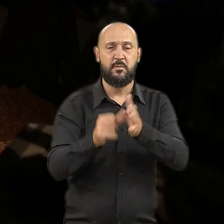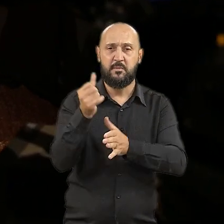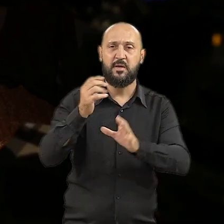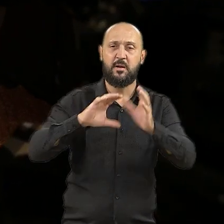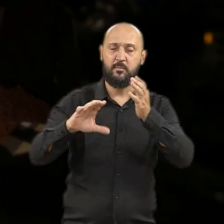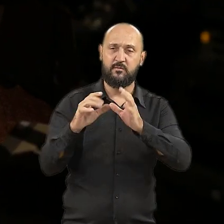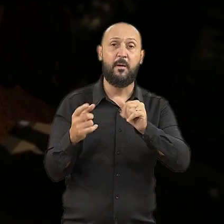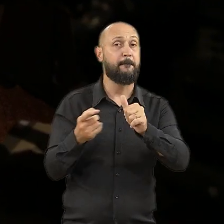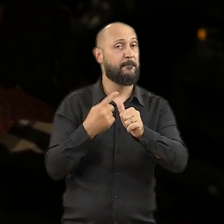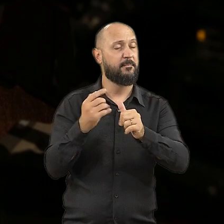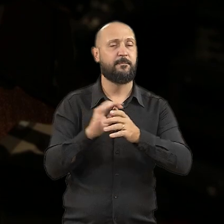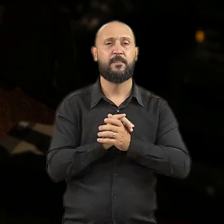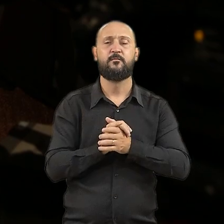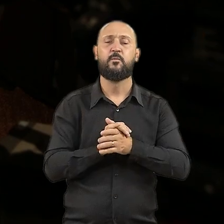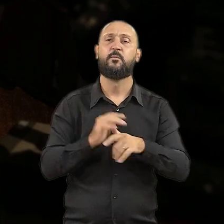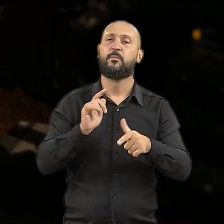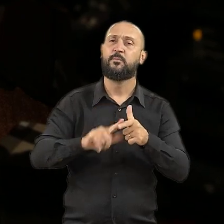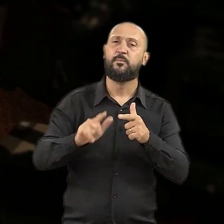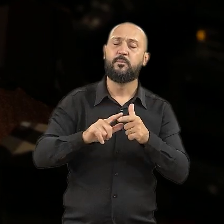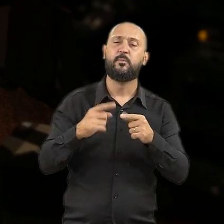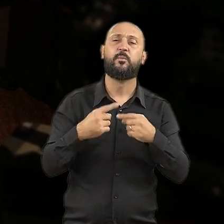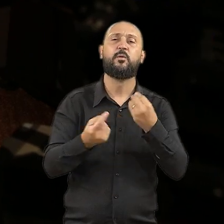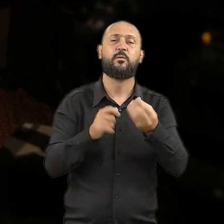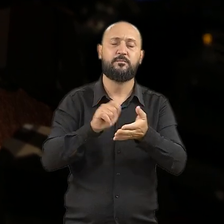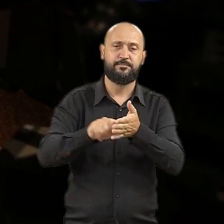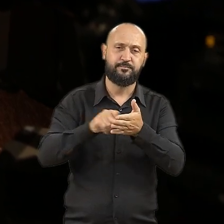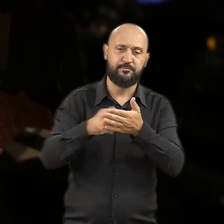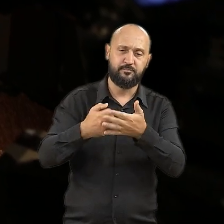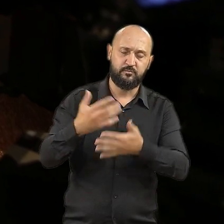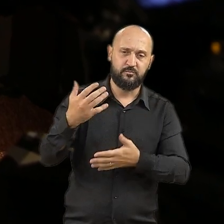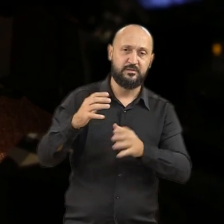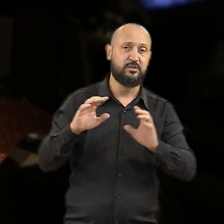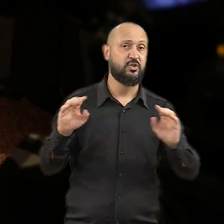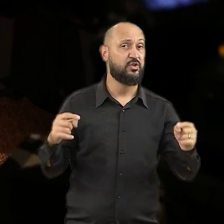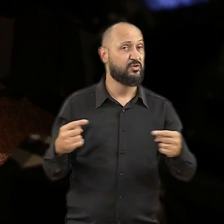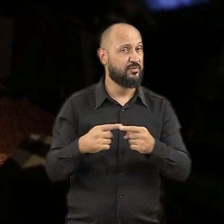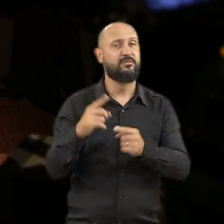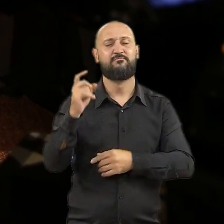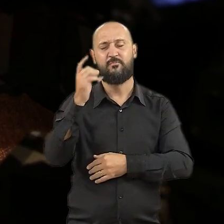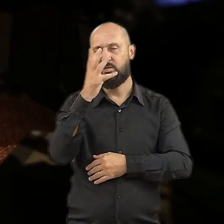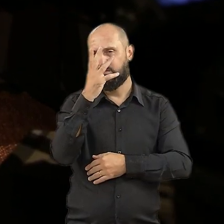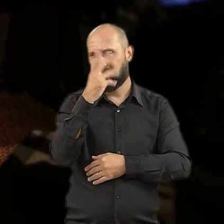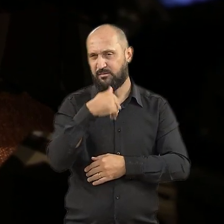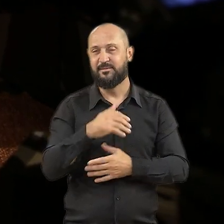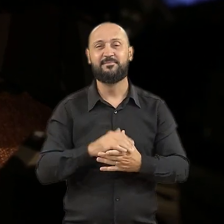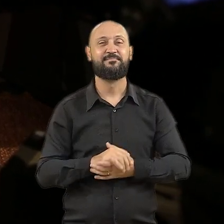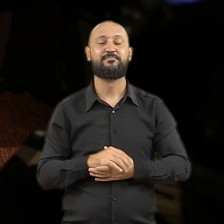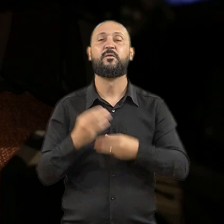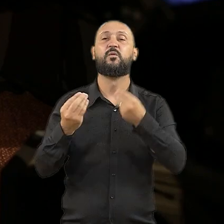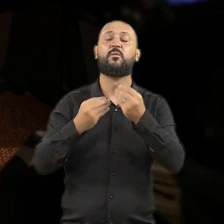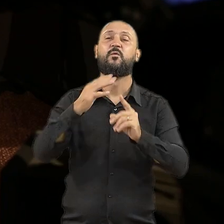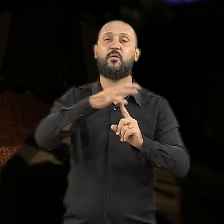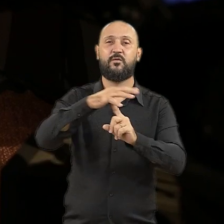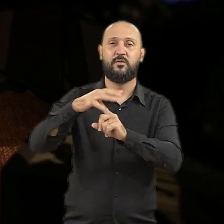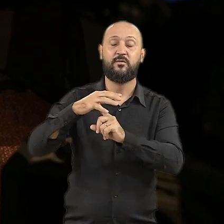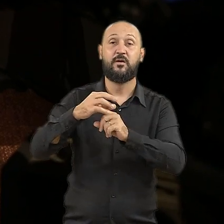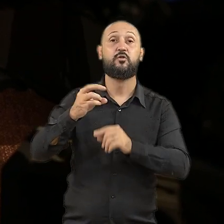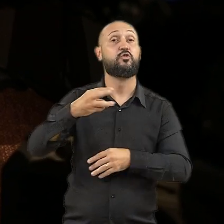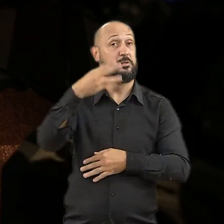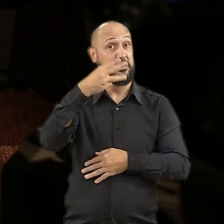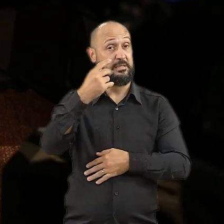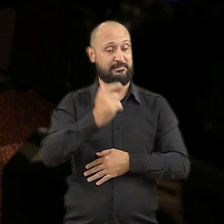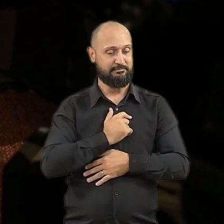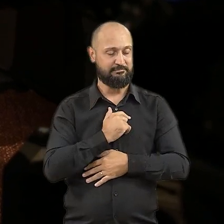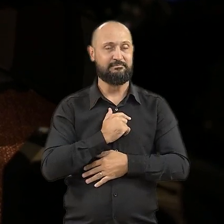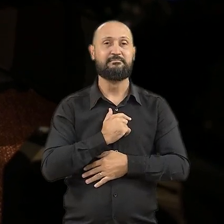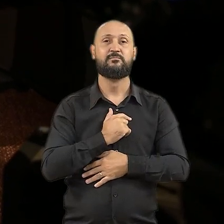Primeira música. Então, aí foi até um problema, porque depois para compor outra nesse grau aí demorou. E como é que ficou no festival? Foi em terceiro